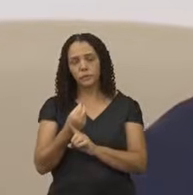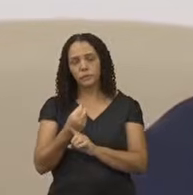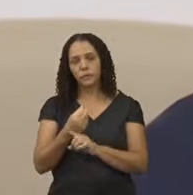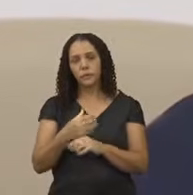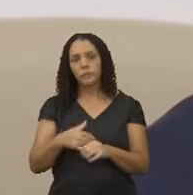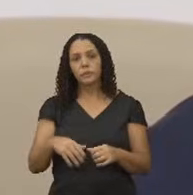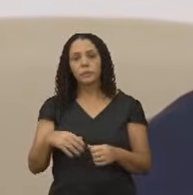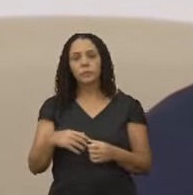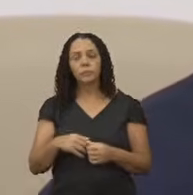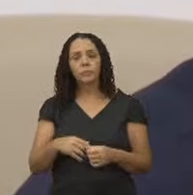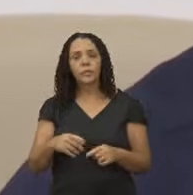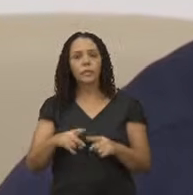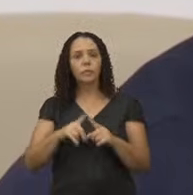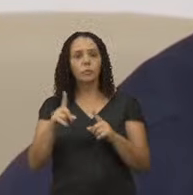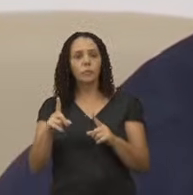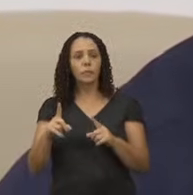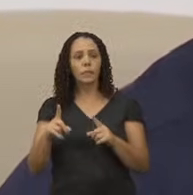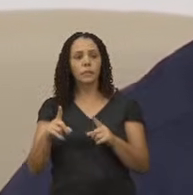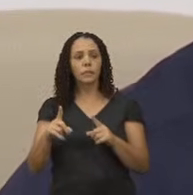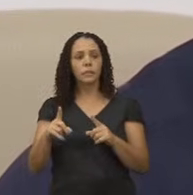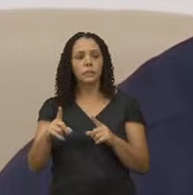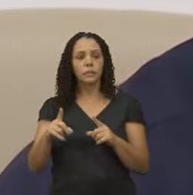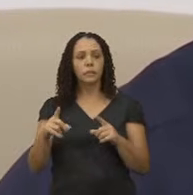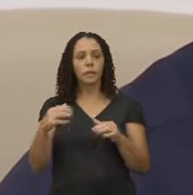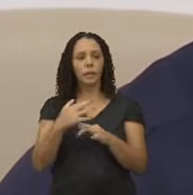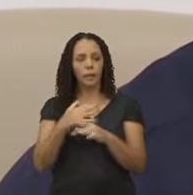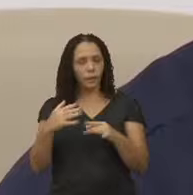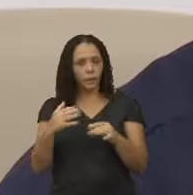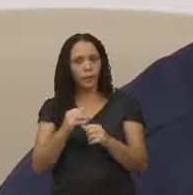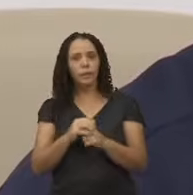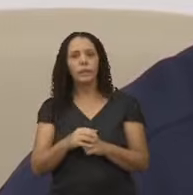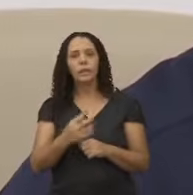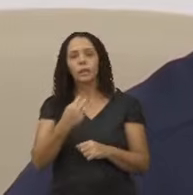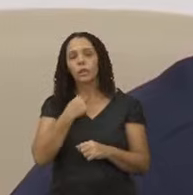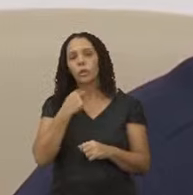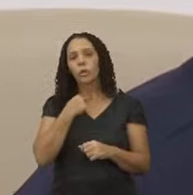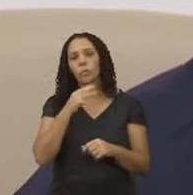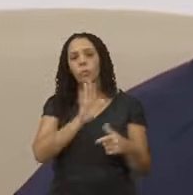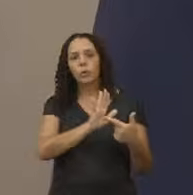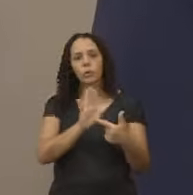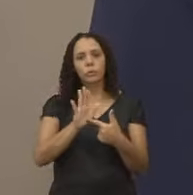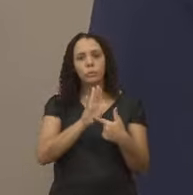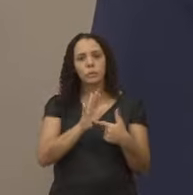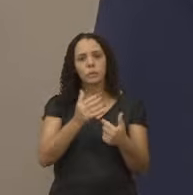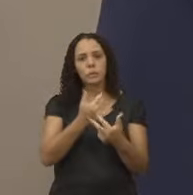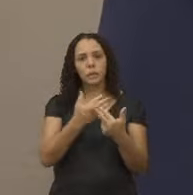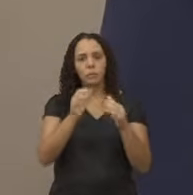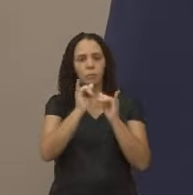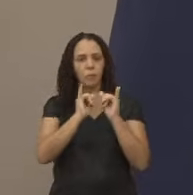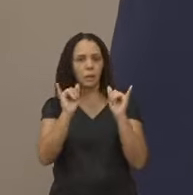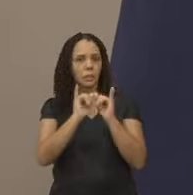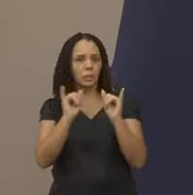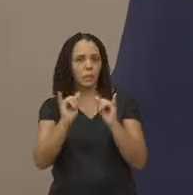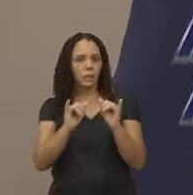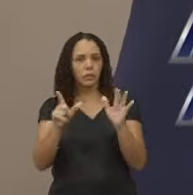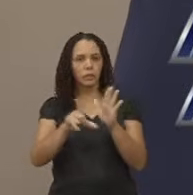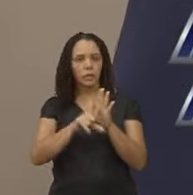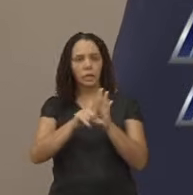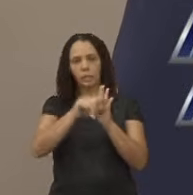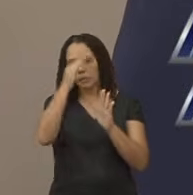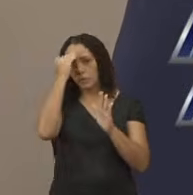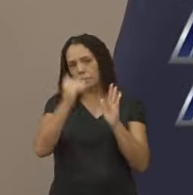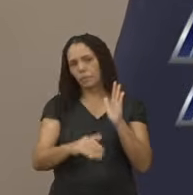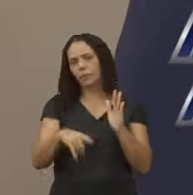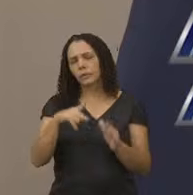que as obras não promovam publicidade ou mensagens discriminatórias e ilegais. Tem uma previsão, sim, no projeto. A